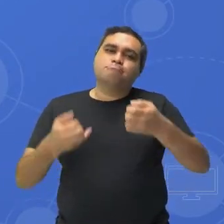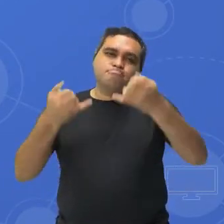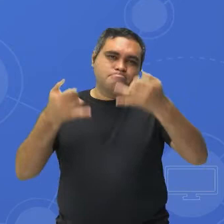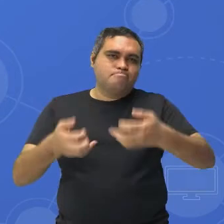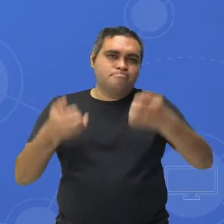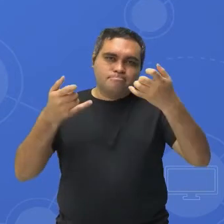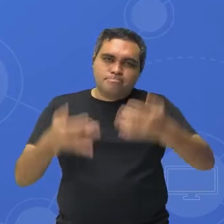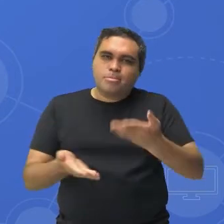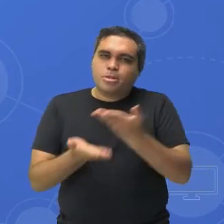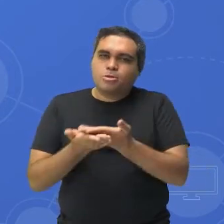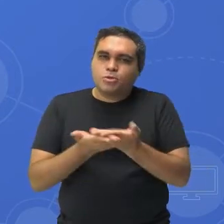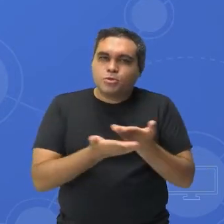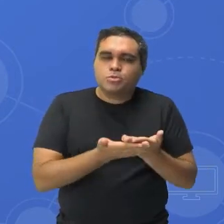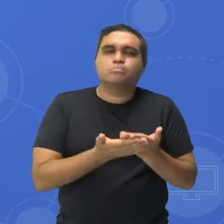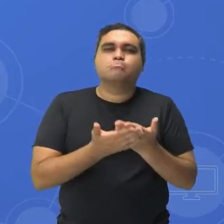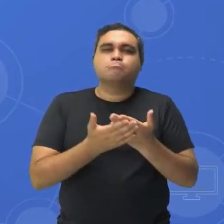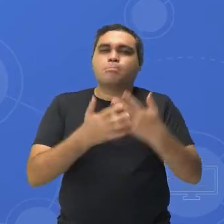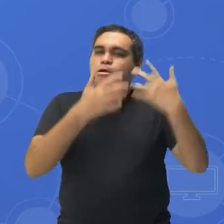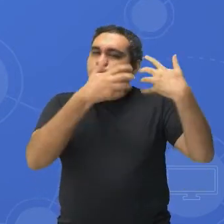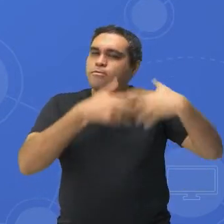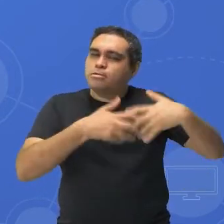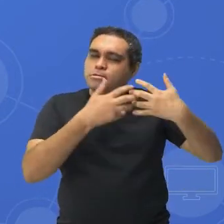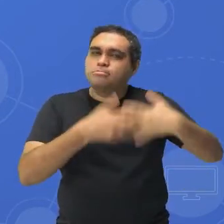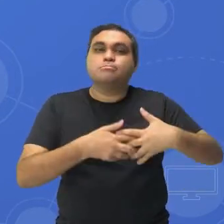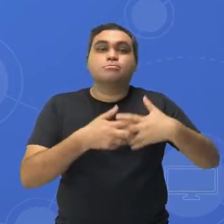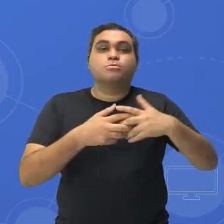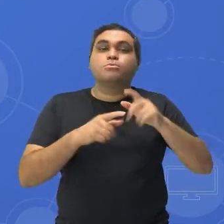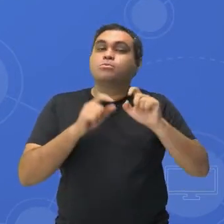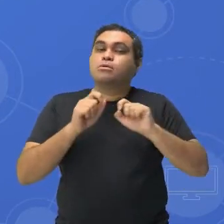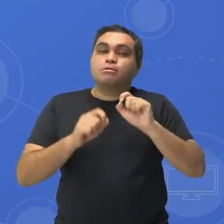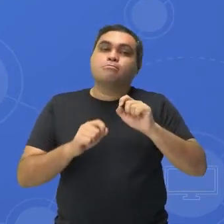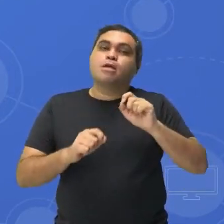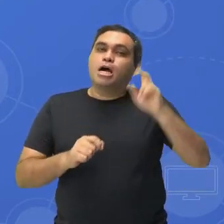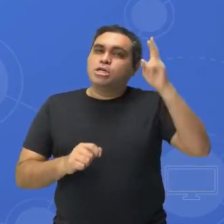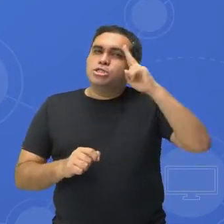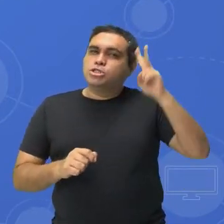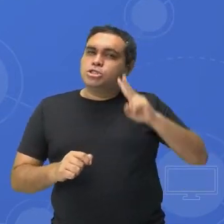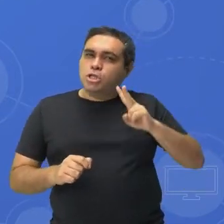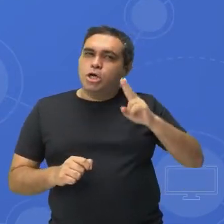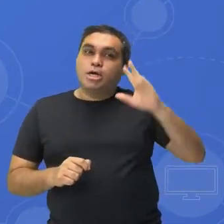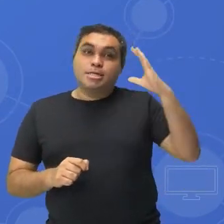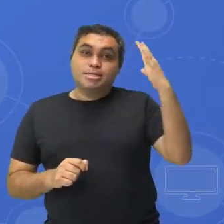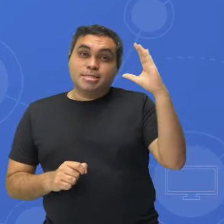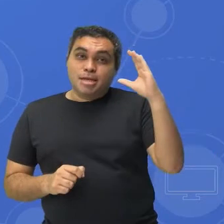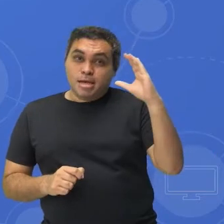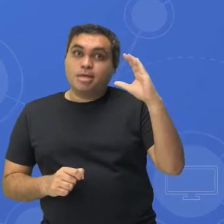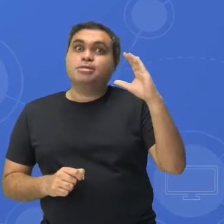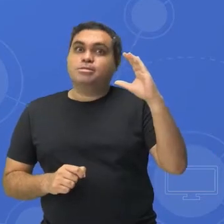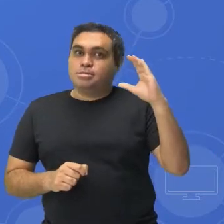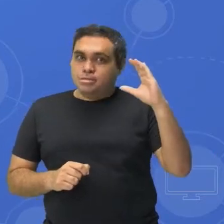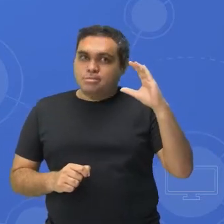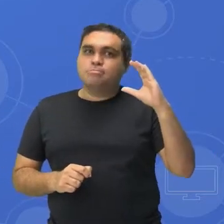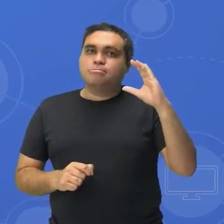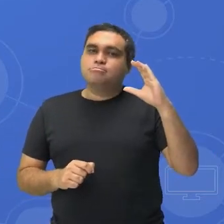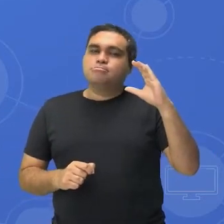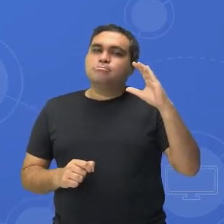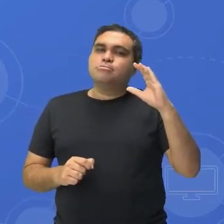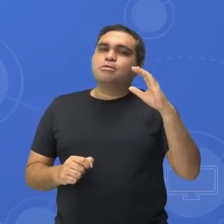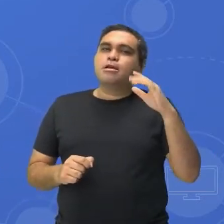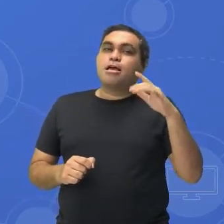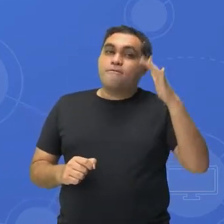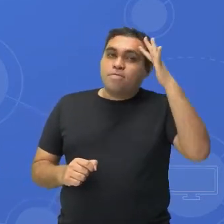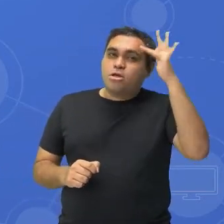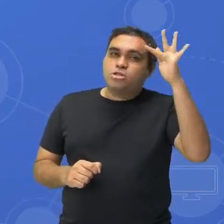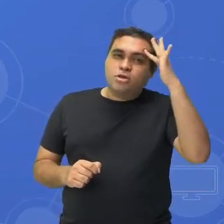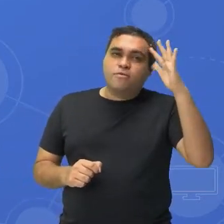refletir, analisando um pouco por dentro da história da ciência, como se fosse uma filosofia